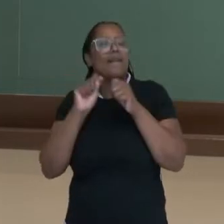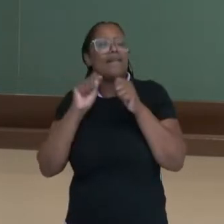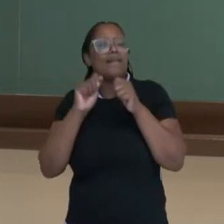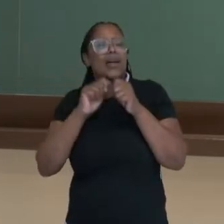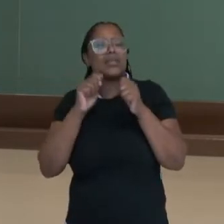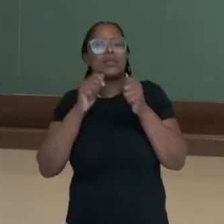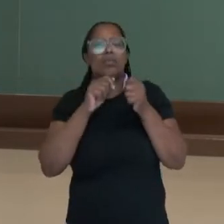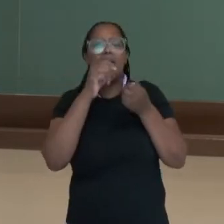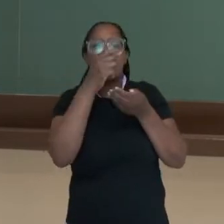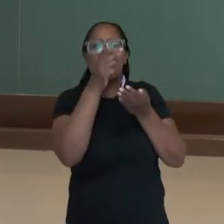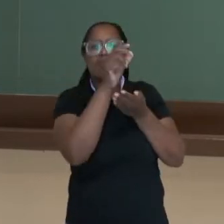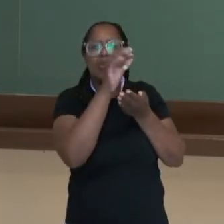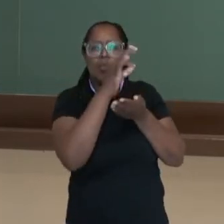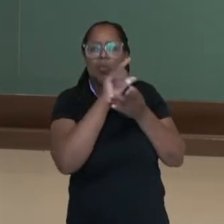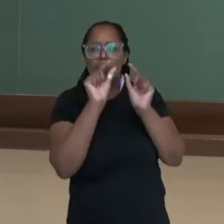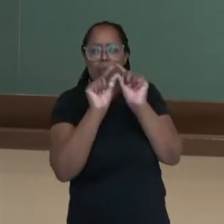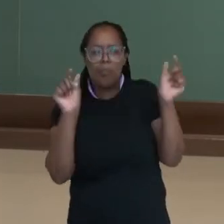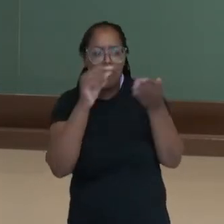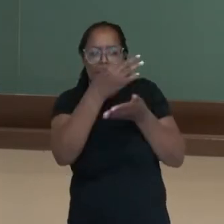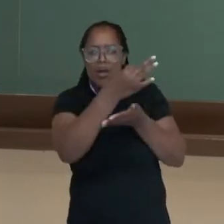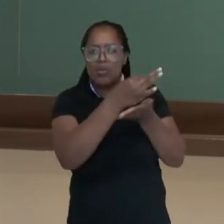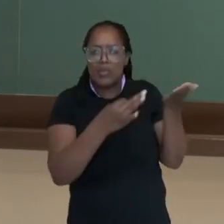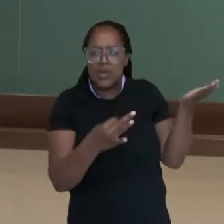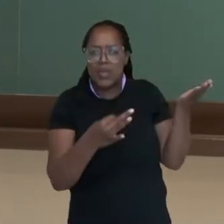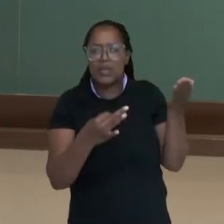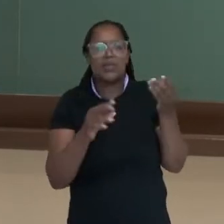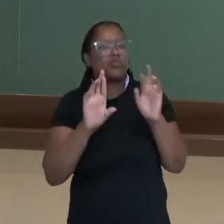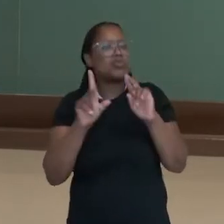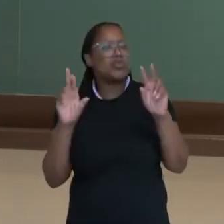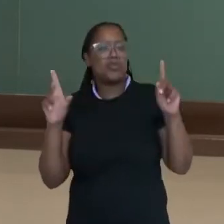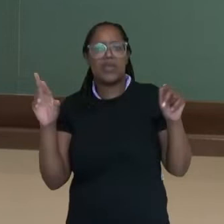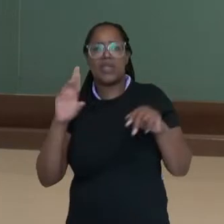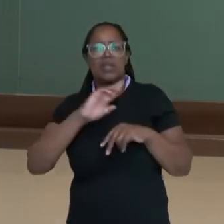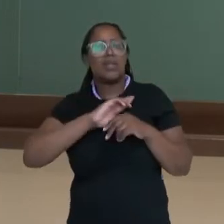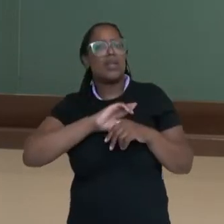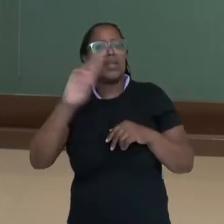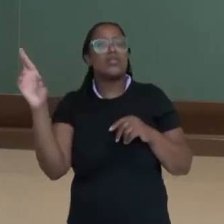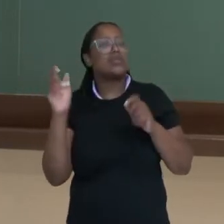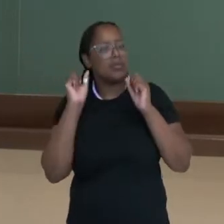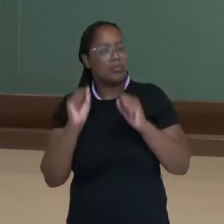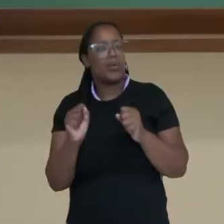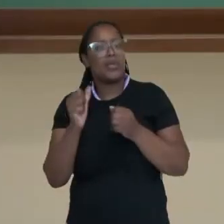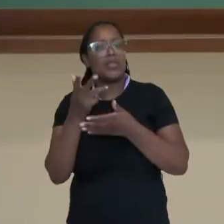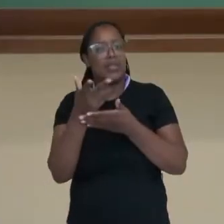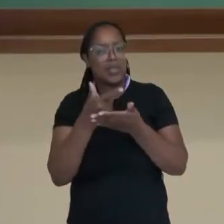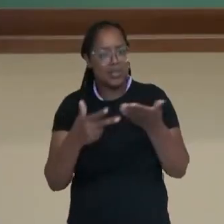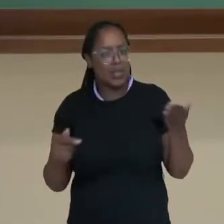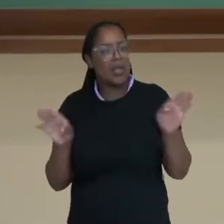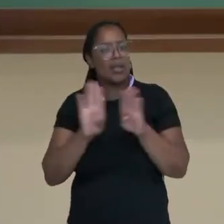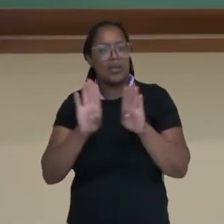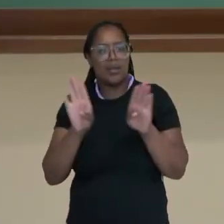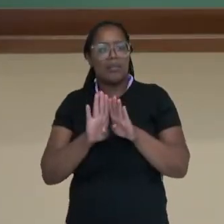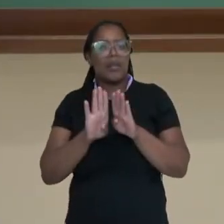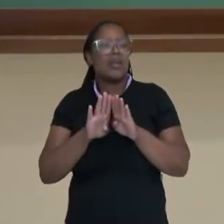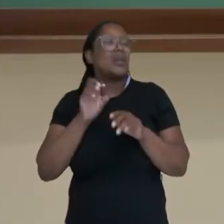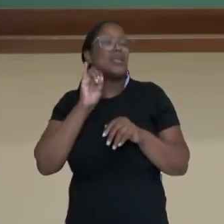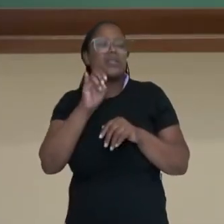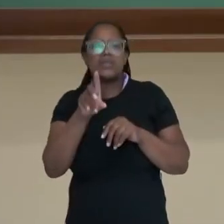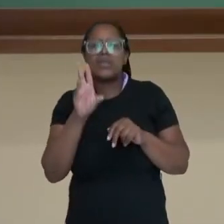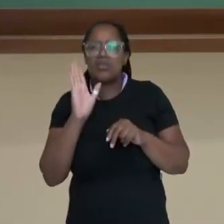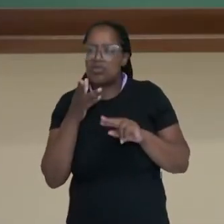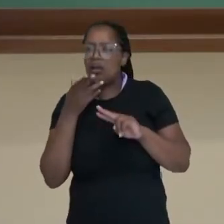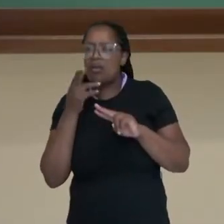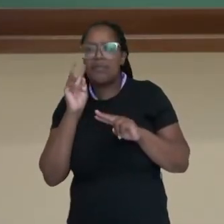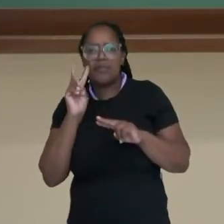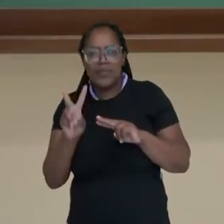com símbolos sagrados de diferentes religiões. Você pode desenhar também. Você já viu, né? Você usa algum,